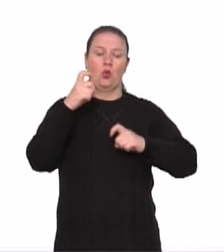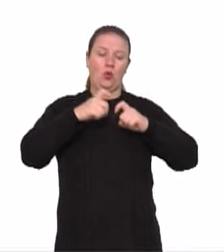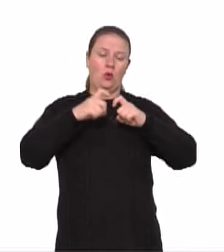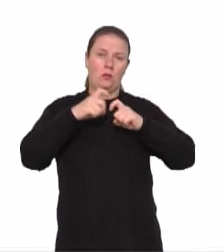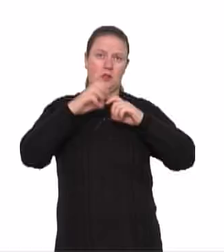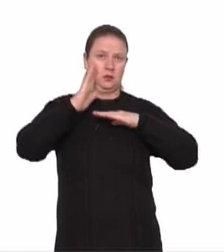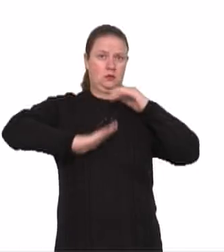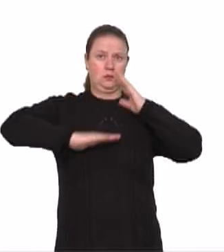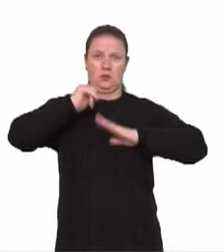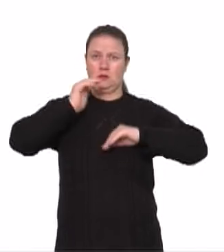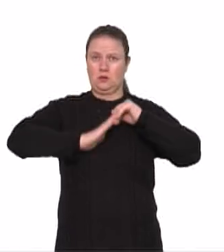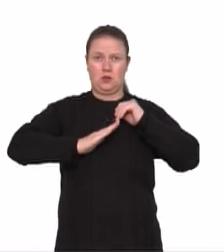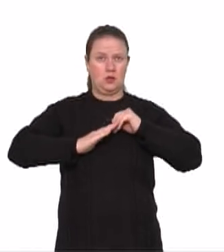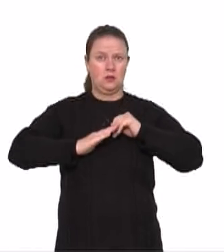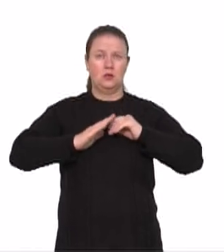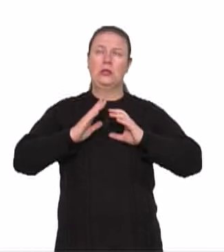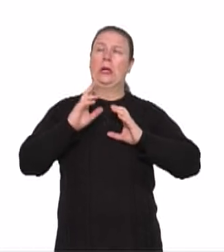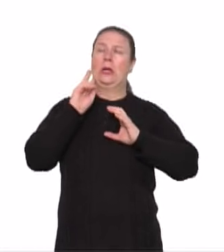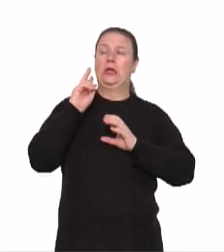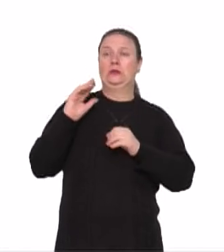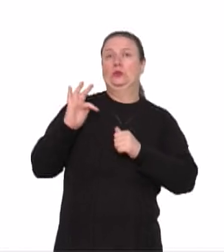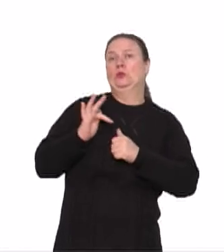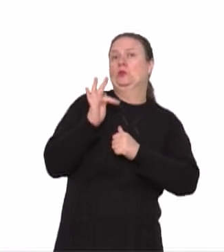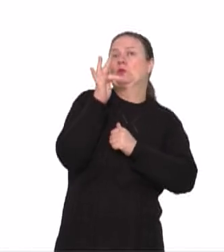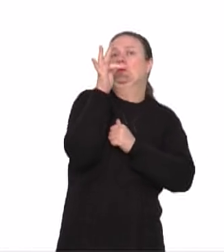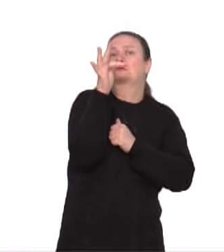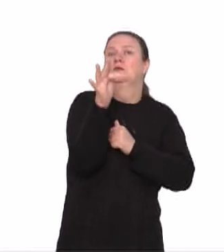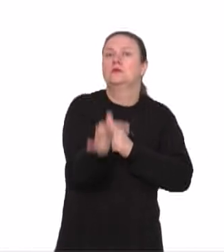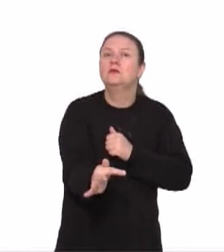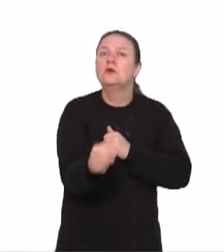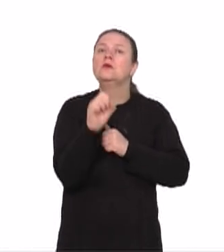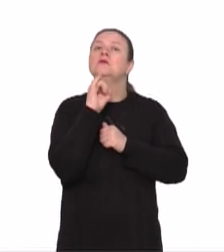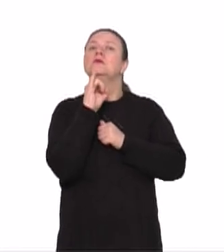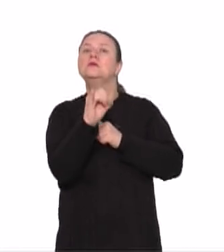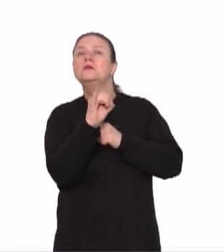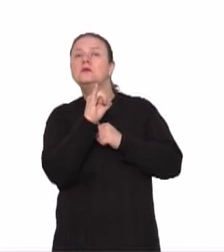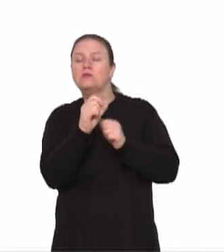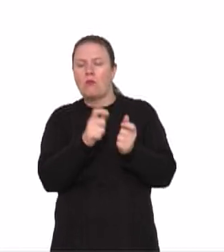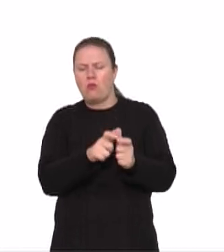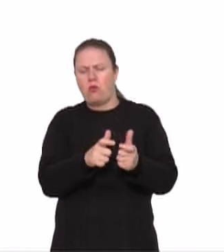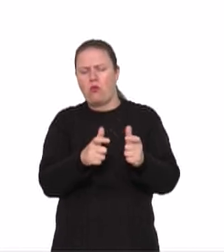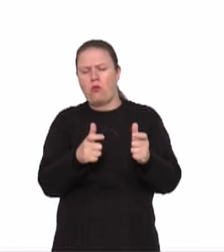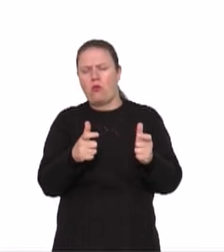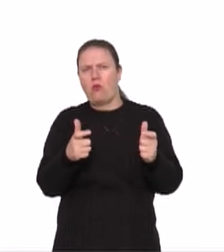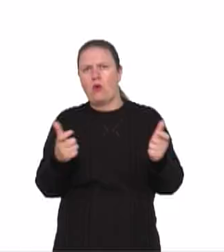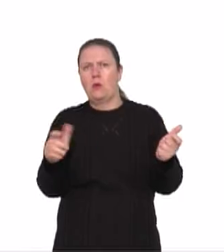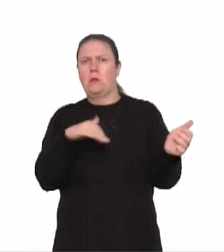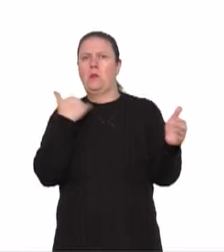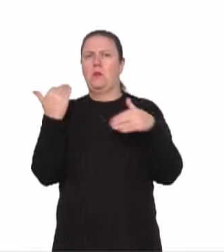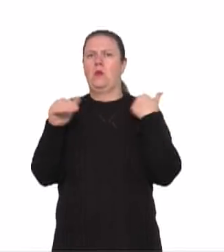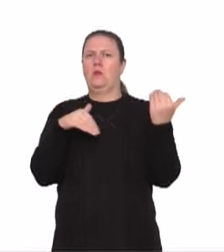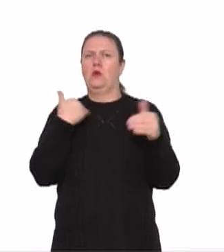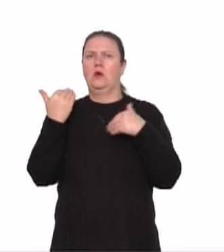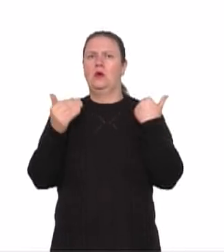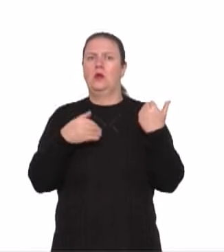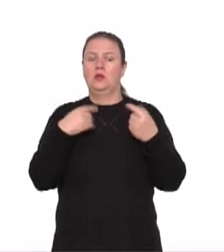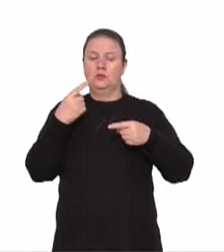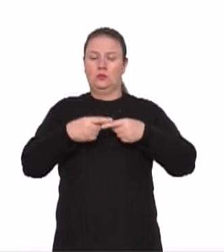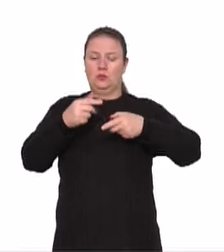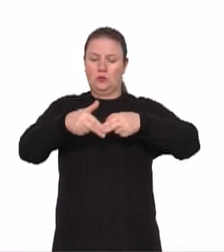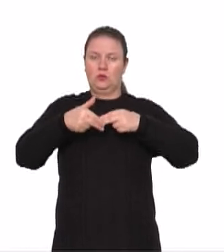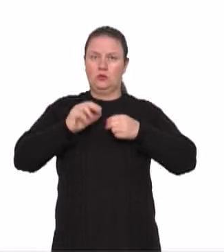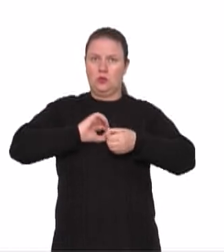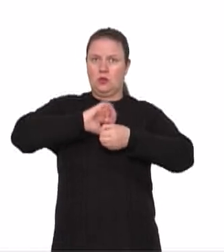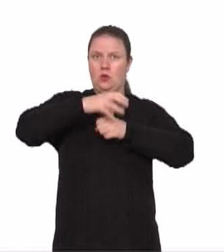que, muito em breve, possivelmente, se nós continuarmos ali crescendo no índice de mortalidade em função da